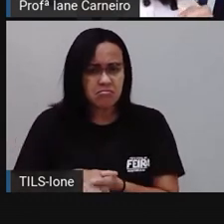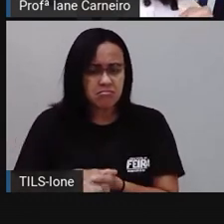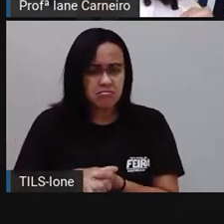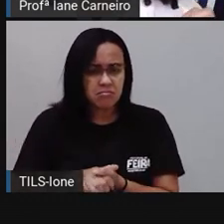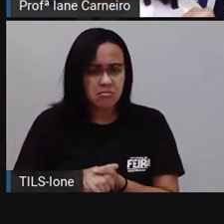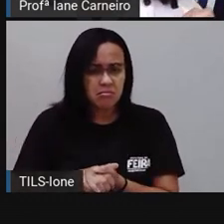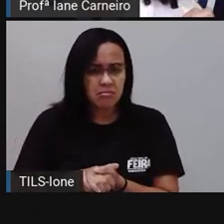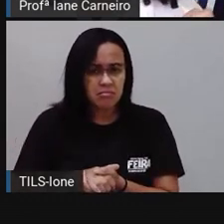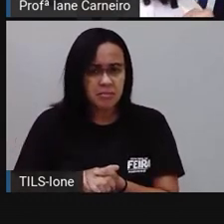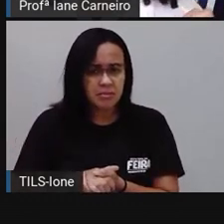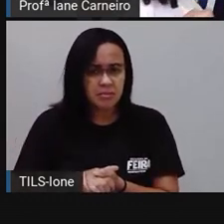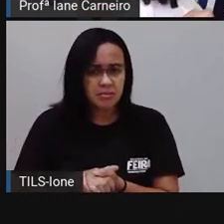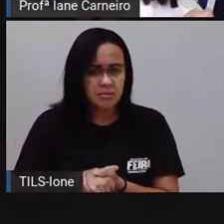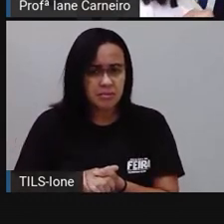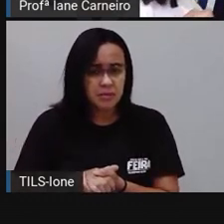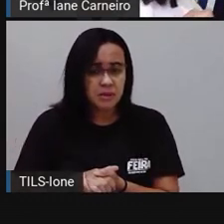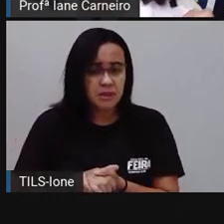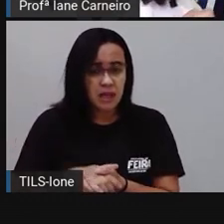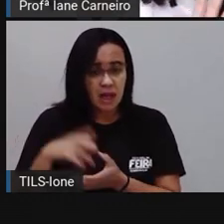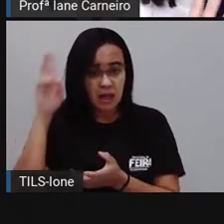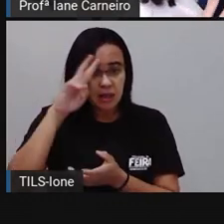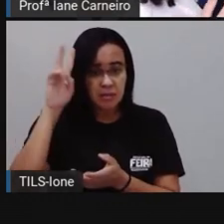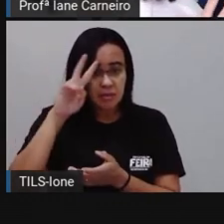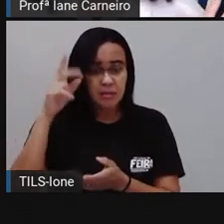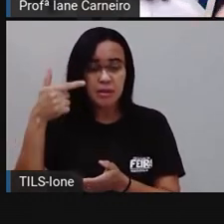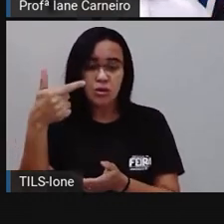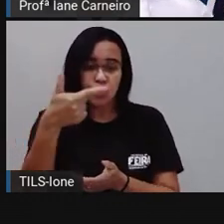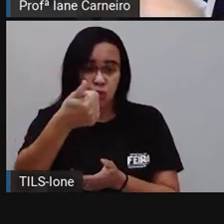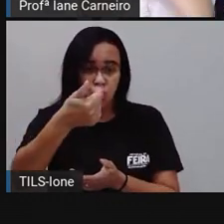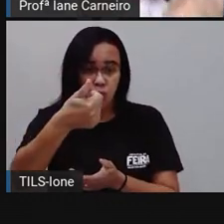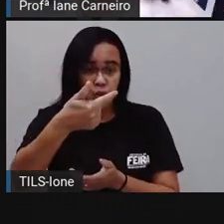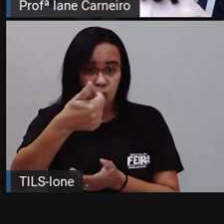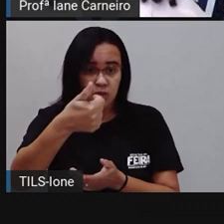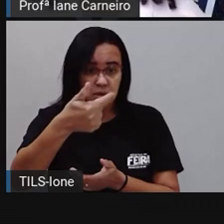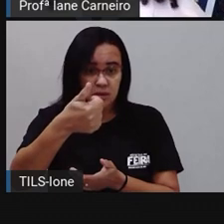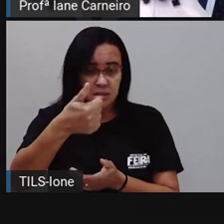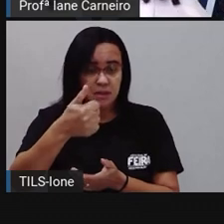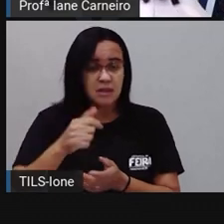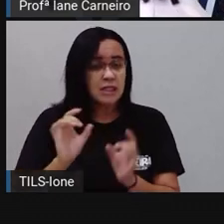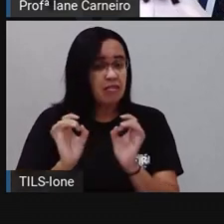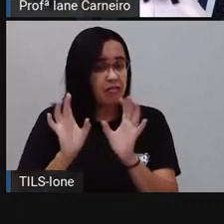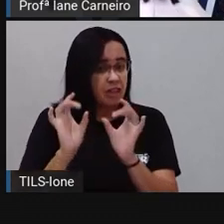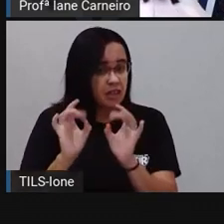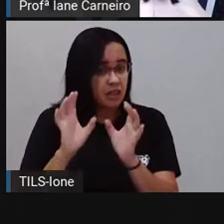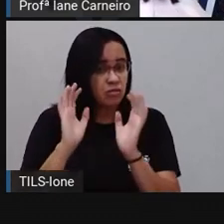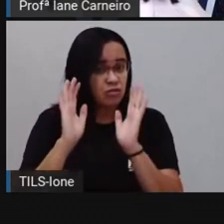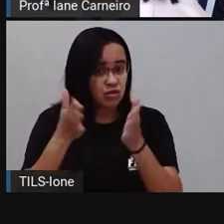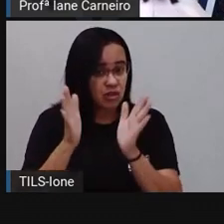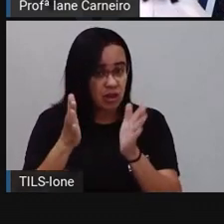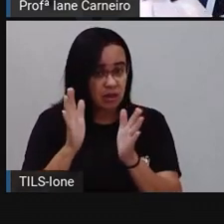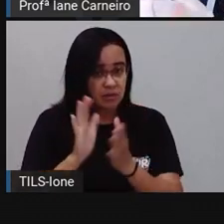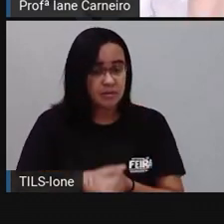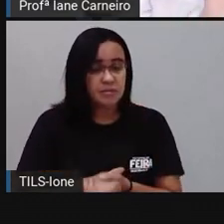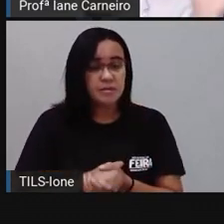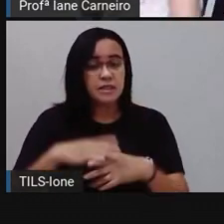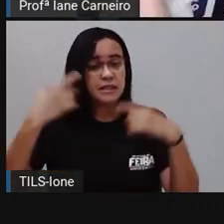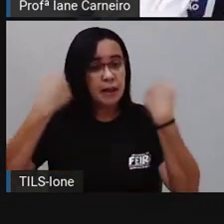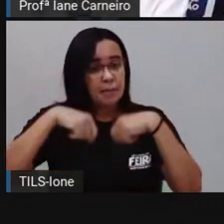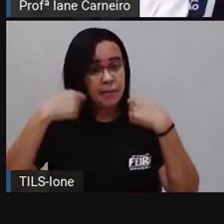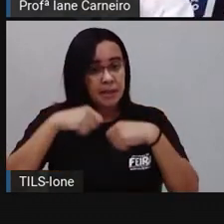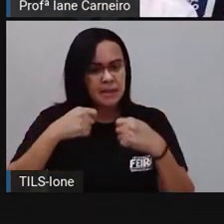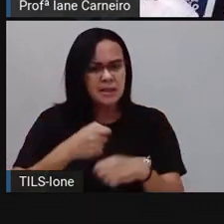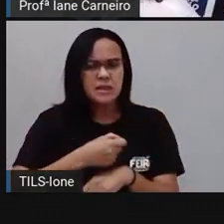guarda essas 12 melancias, que é o que ele vendeu. E a gente precisa, ó, vai